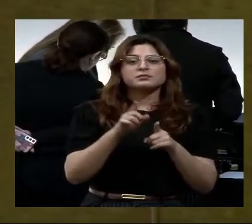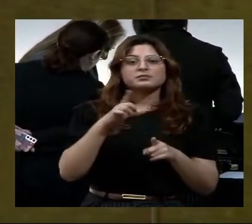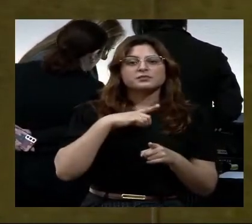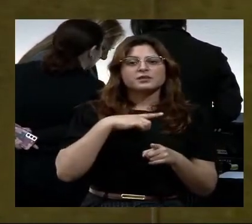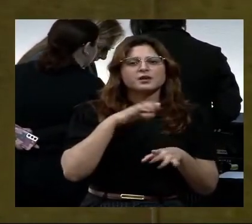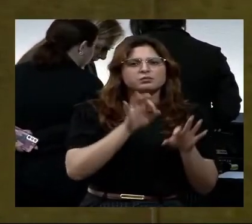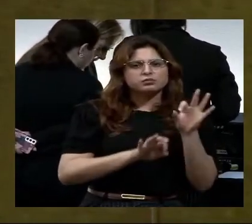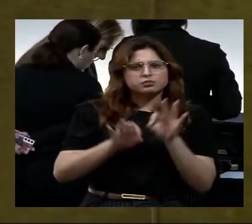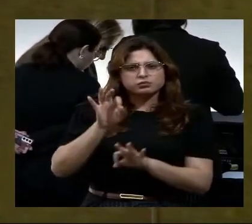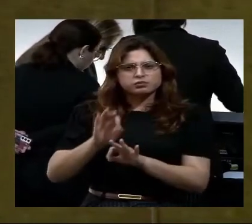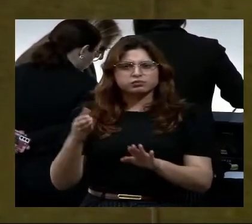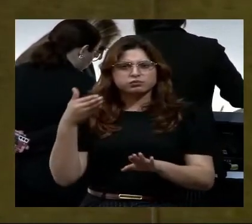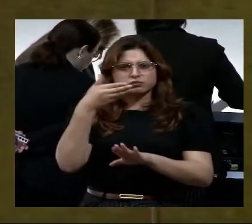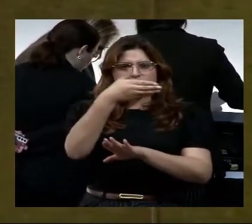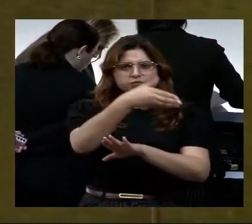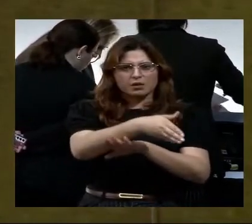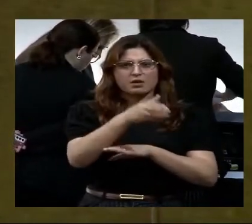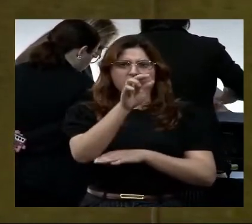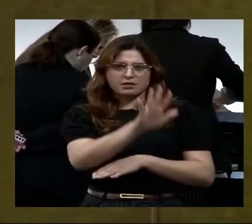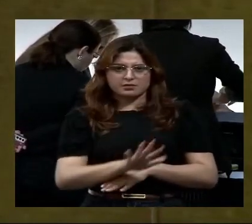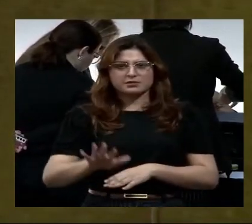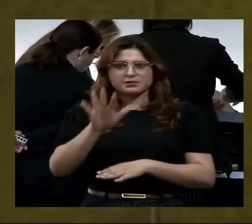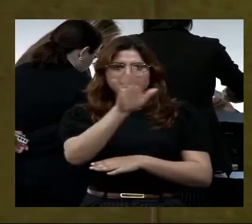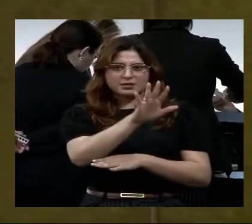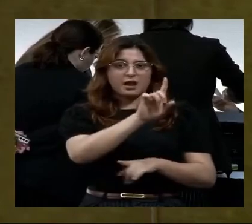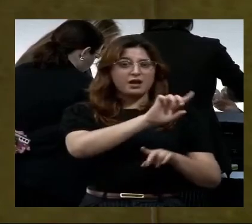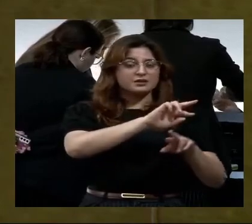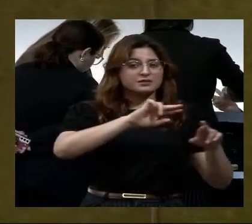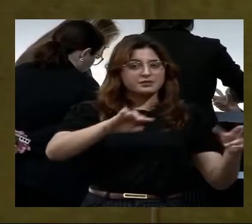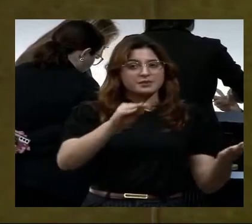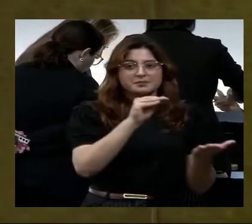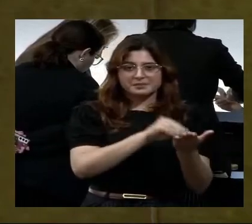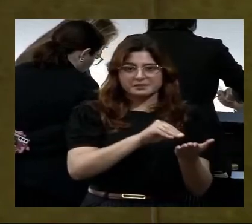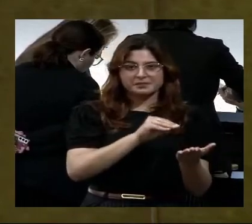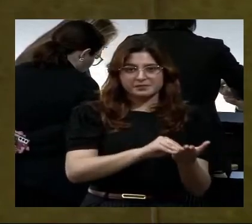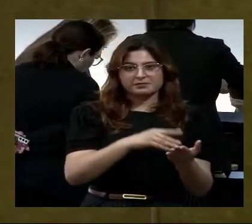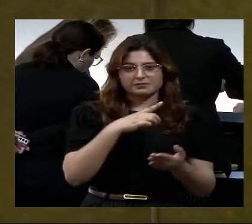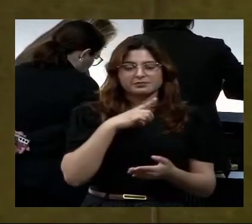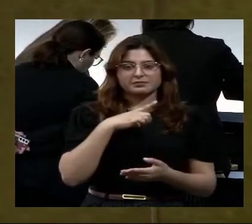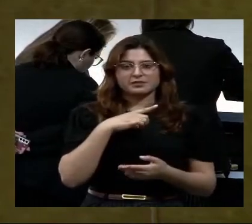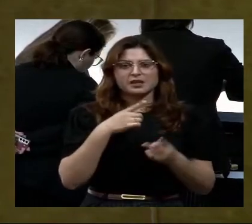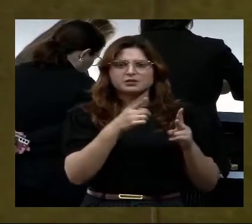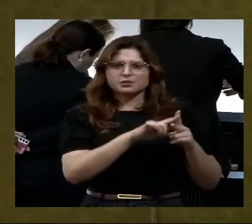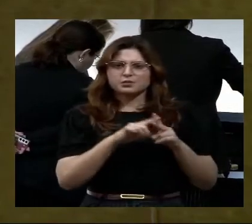às regiões desassistidas estrutura e equipamentos para que todos os